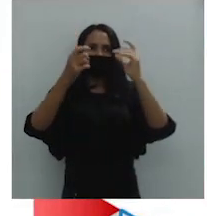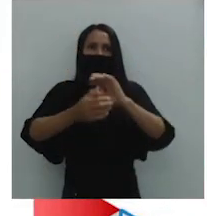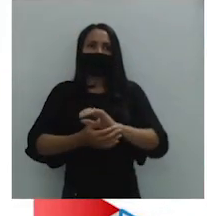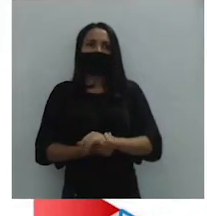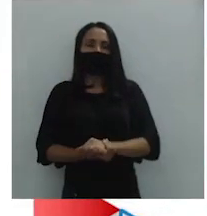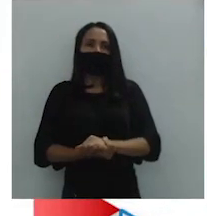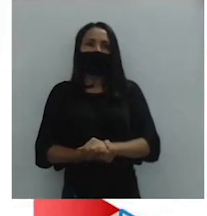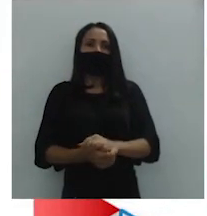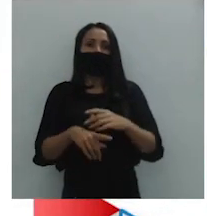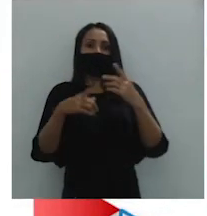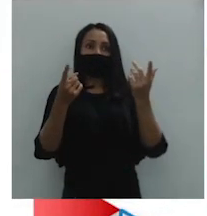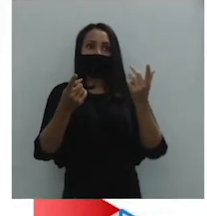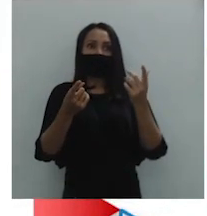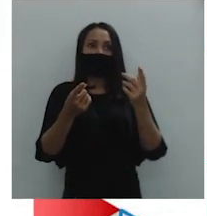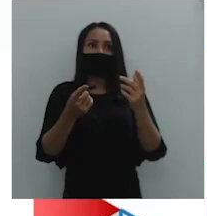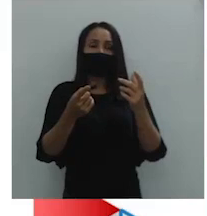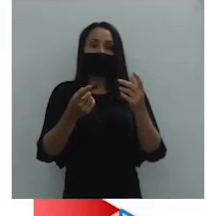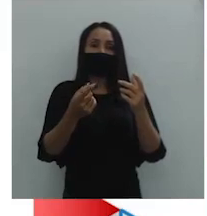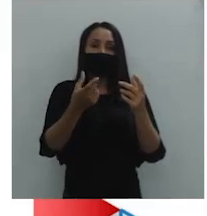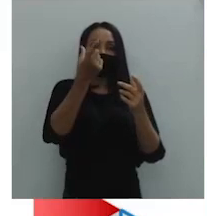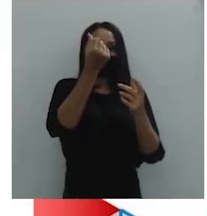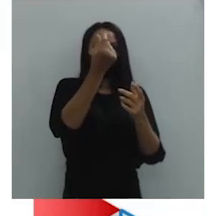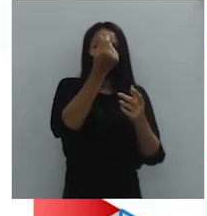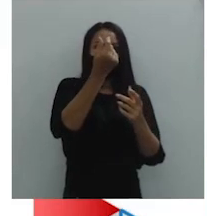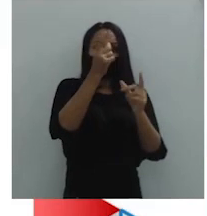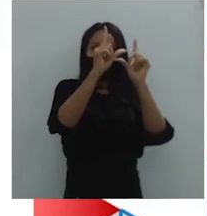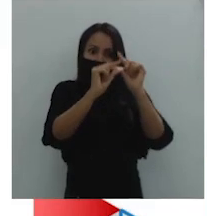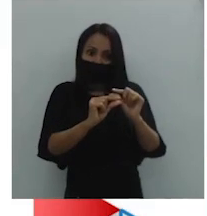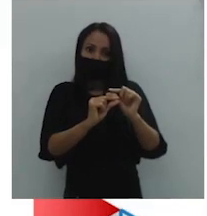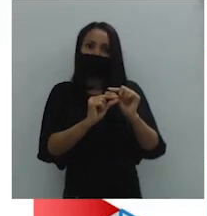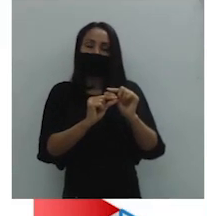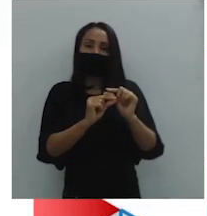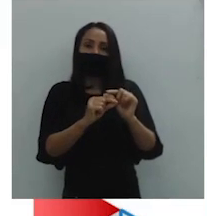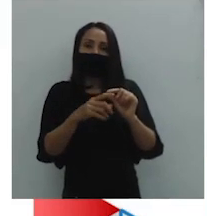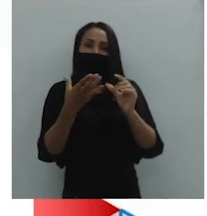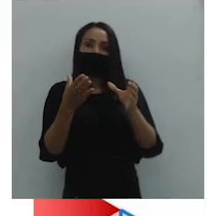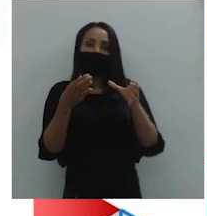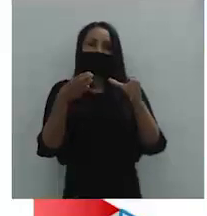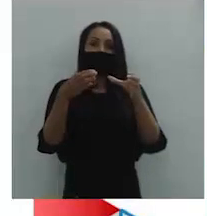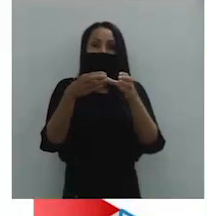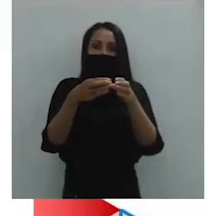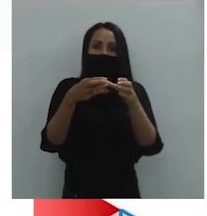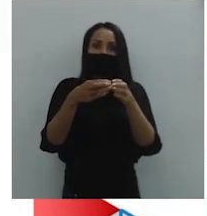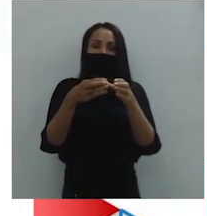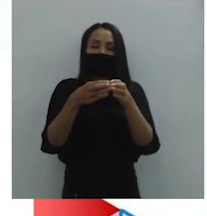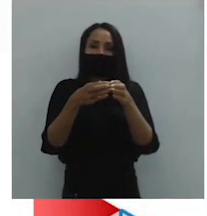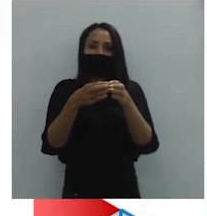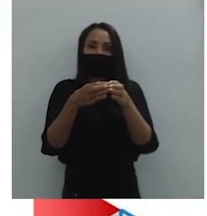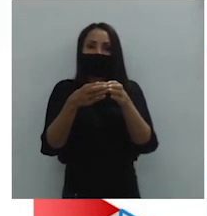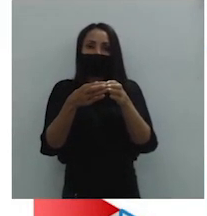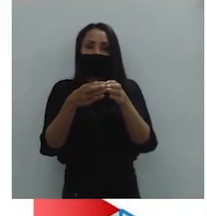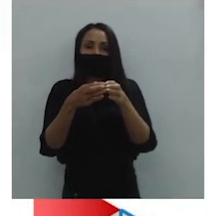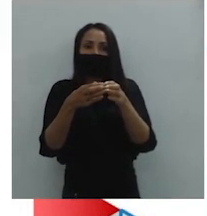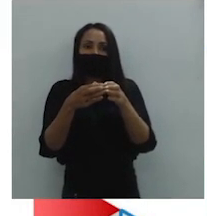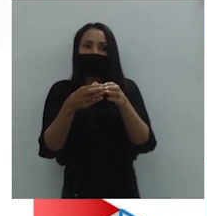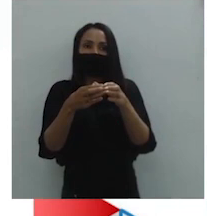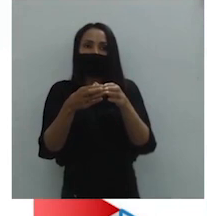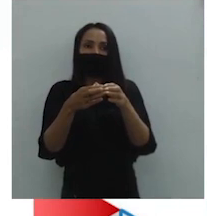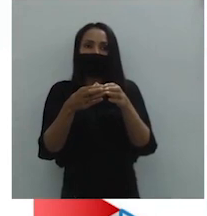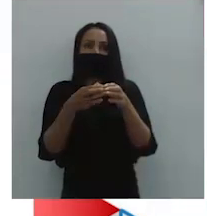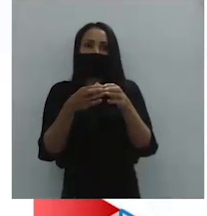da baixa renda, certo? O que acontece? Um grupo que depende, né, efetivamente